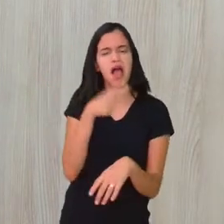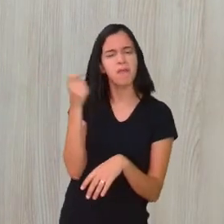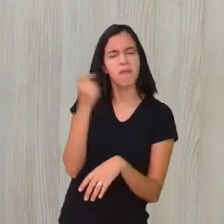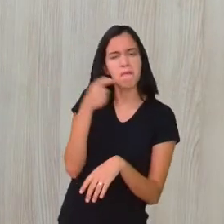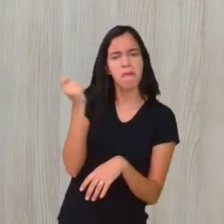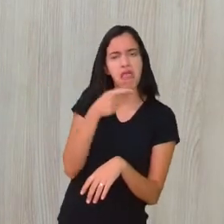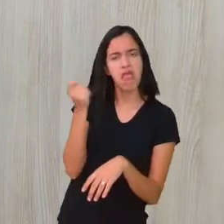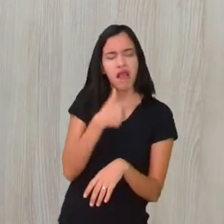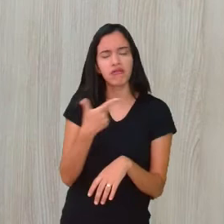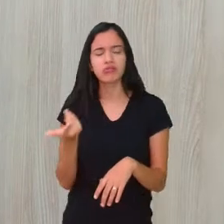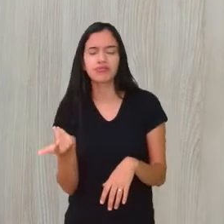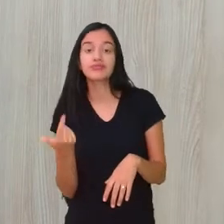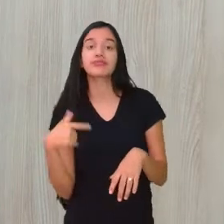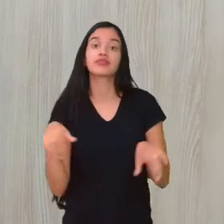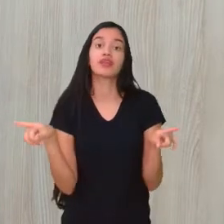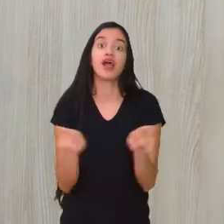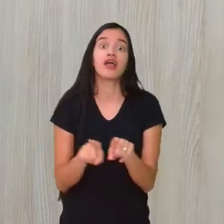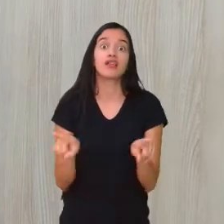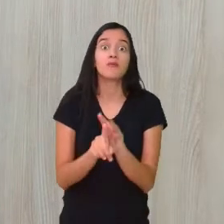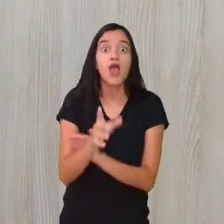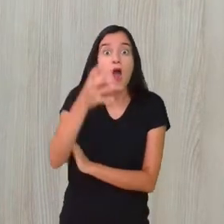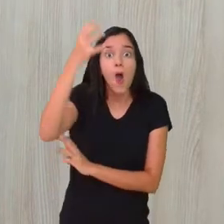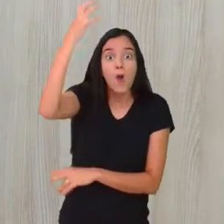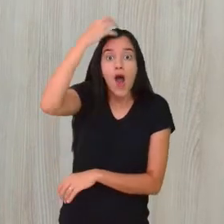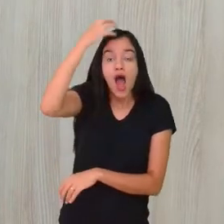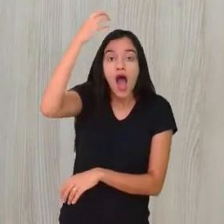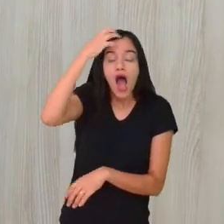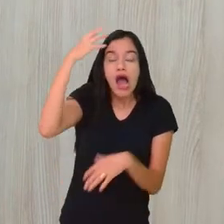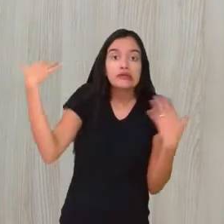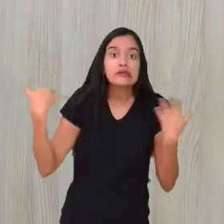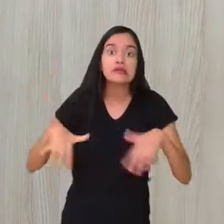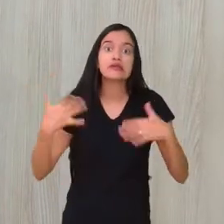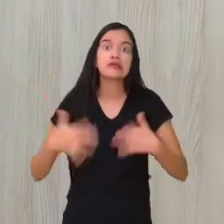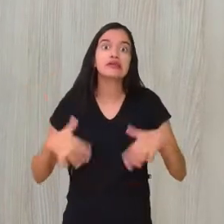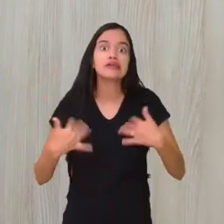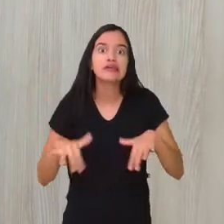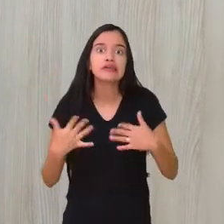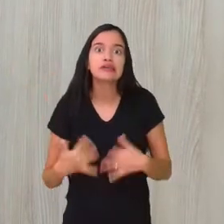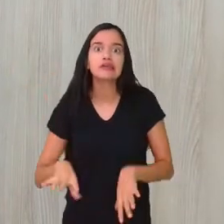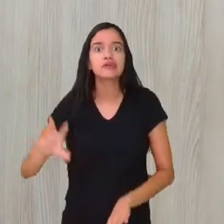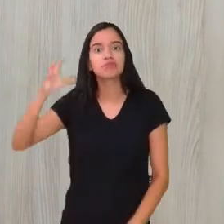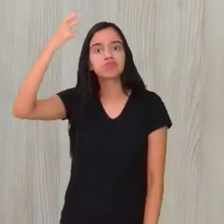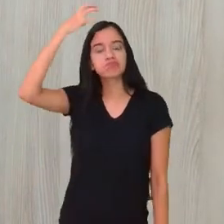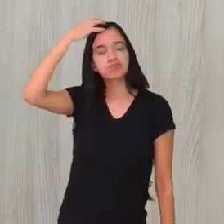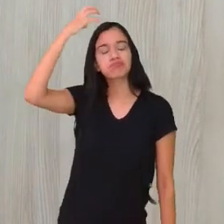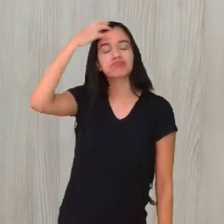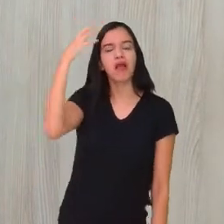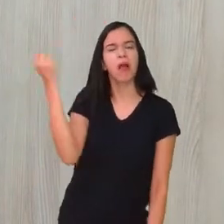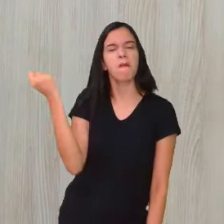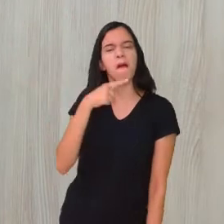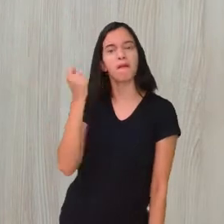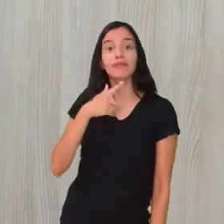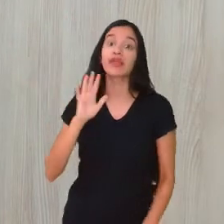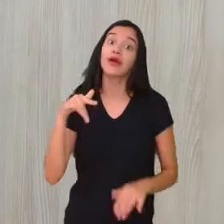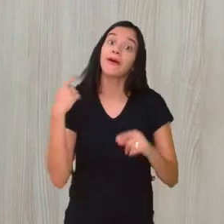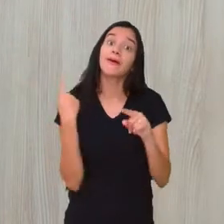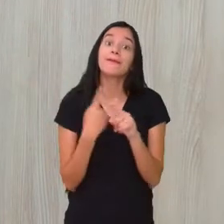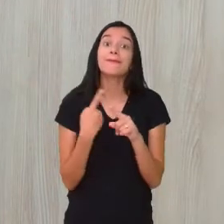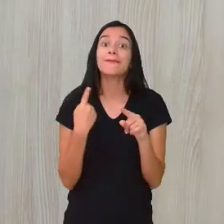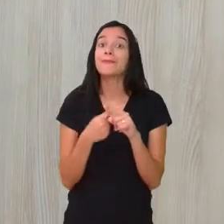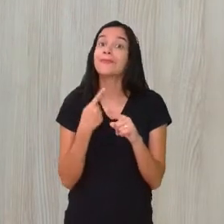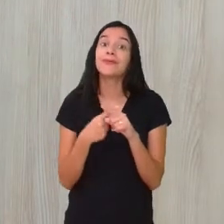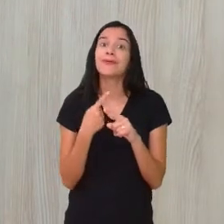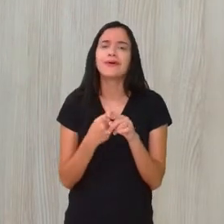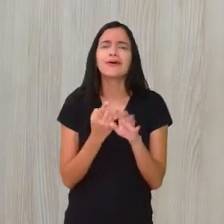duplo sentido com o rei, com a nobreza, né? Por quê? Porque eles eram